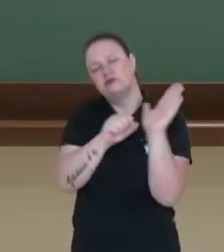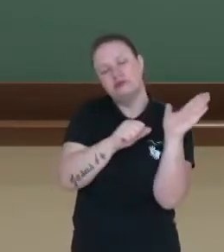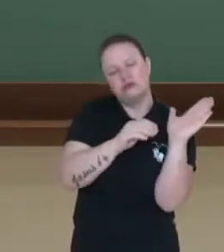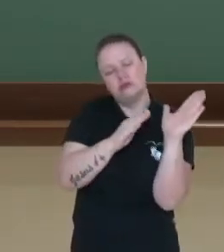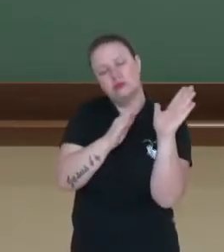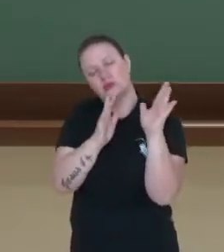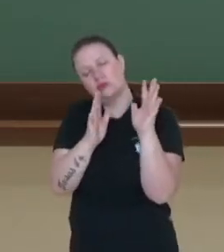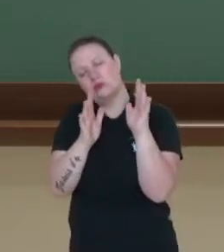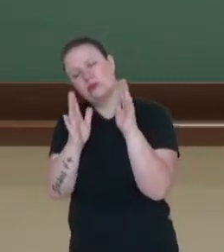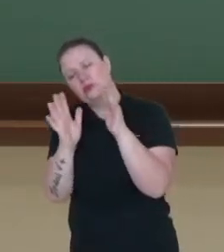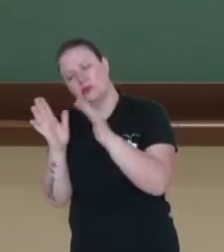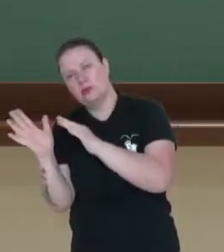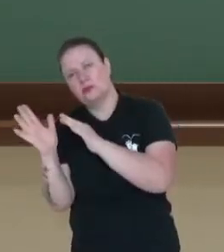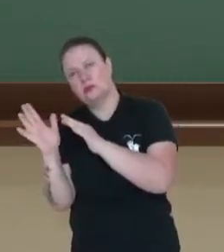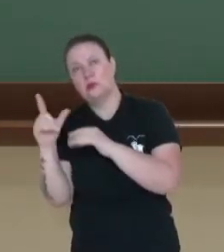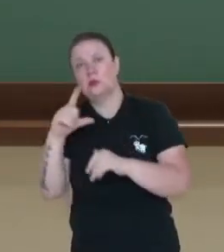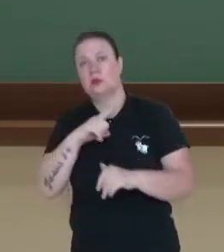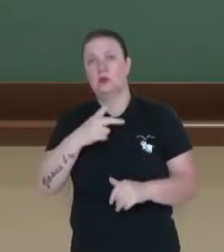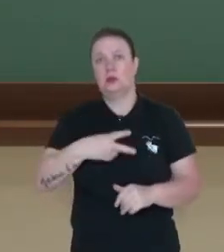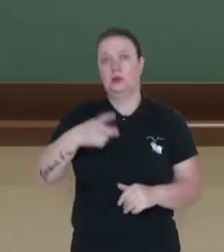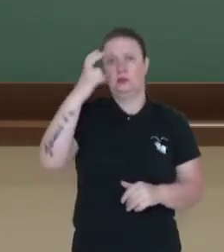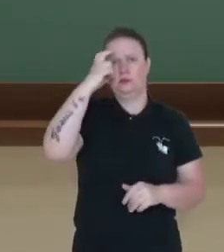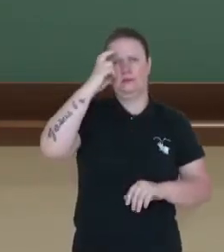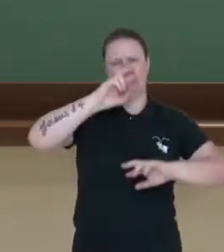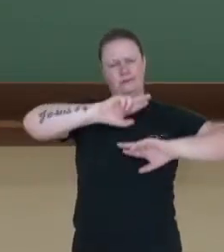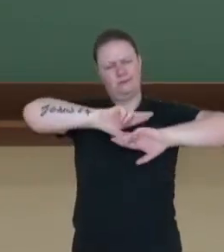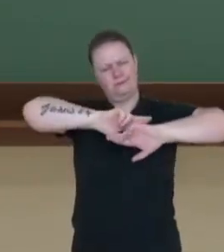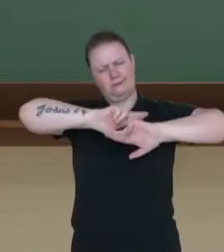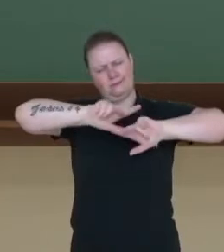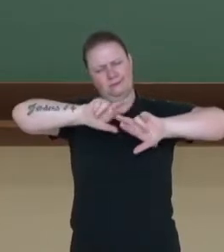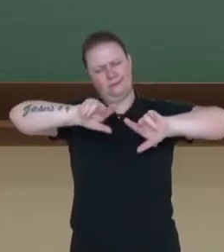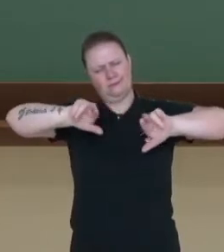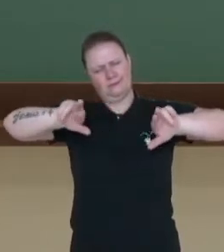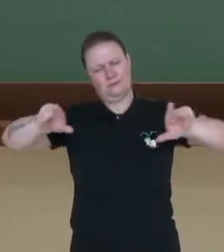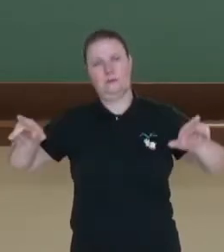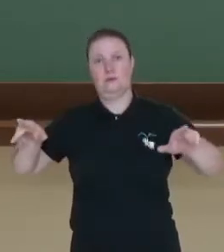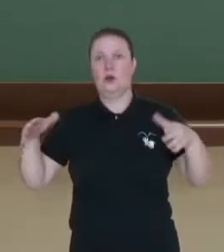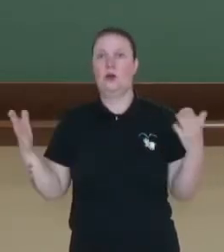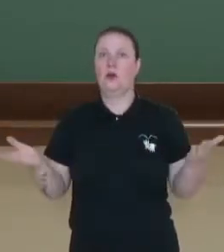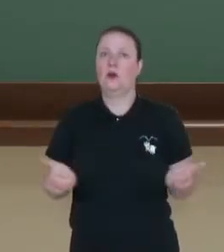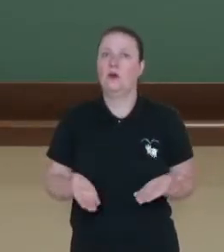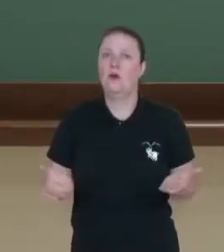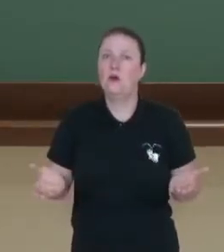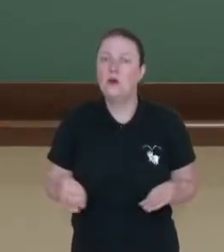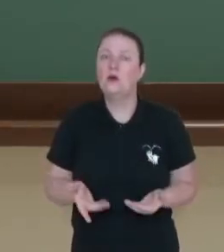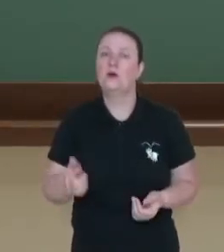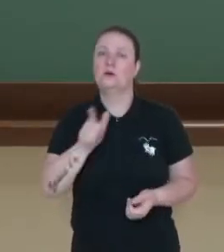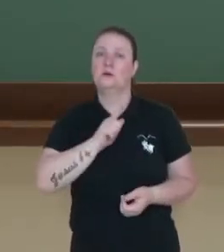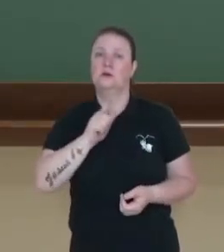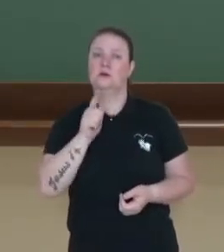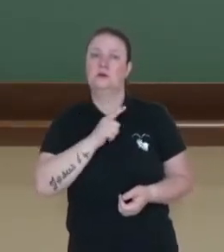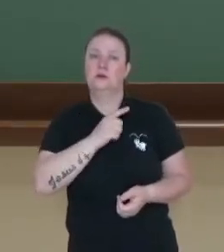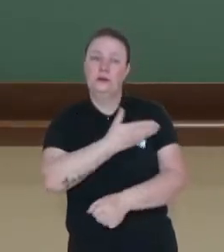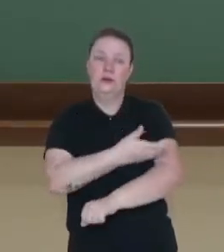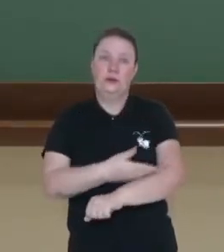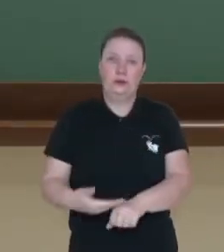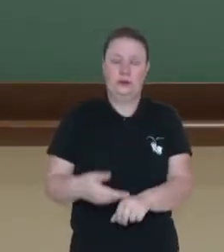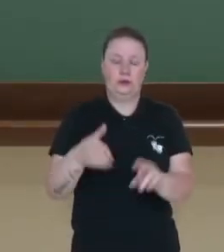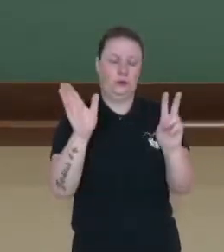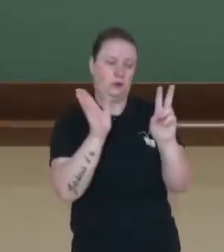com a diversidade cultural do Brasil. Então, hoje na nossa cultura, nós temos hábitos indígenas,